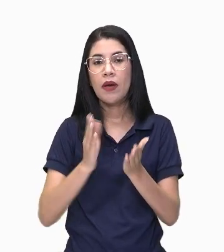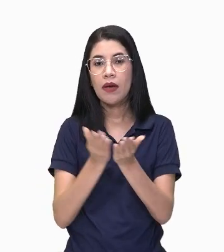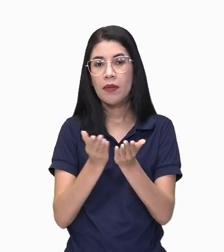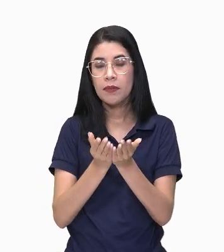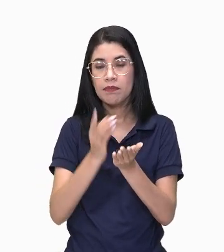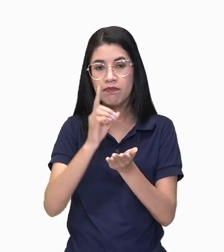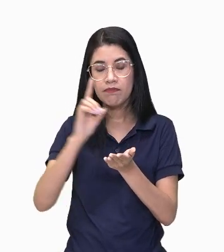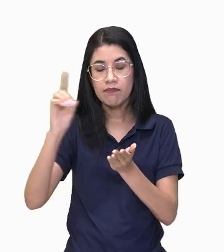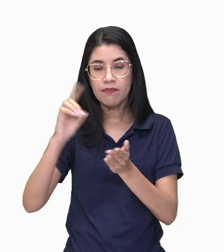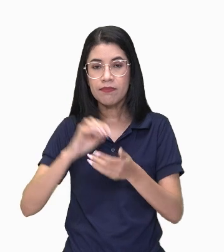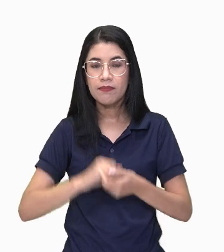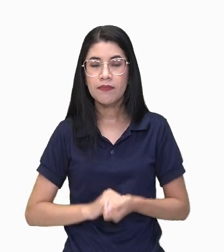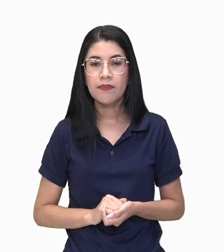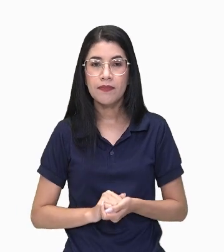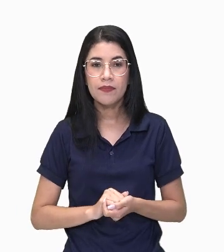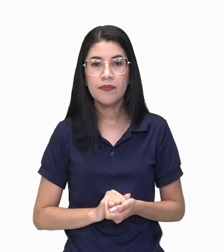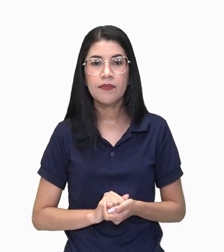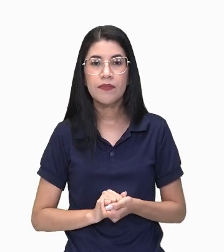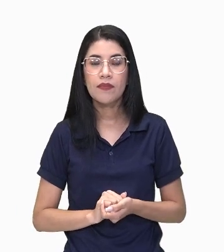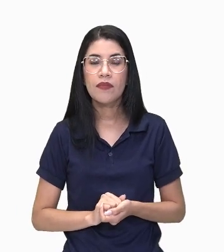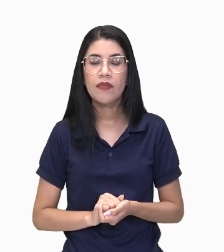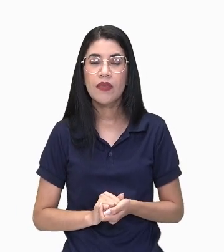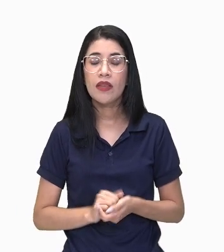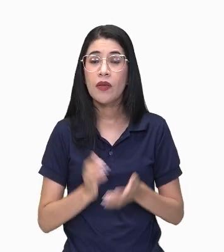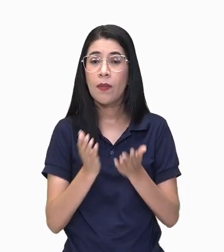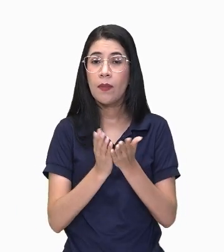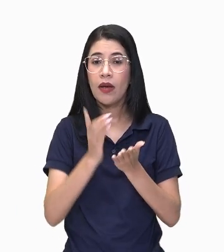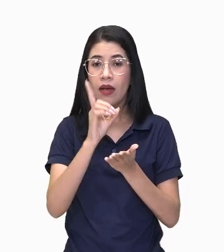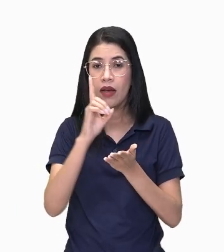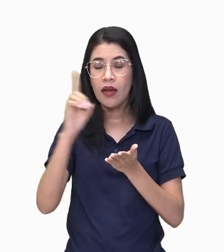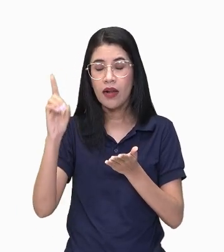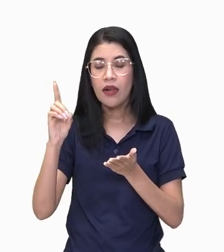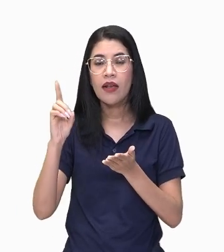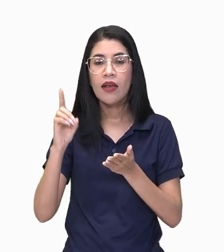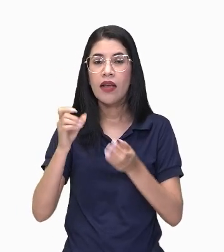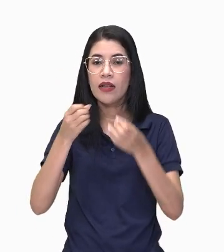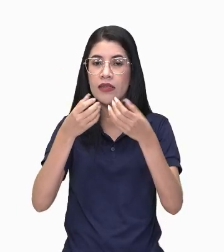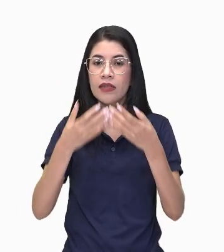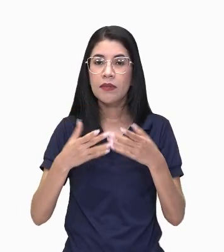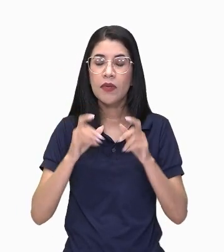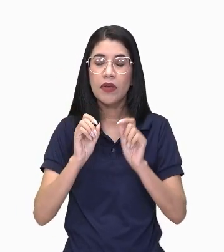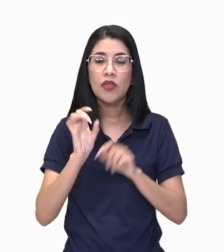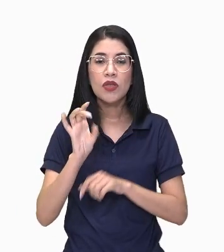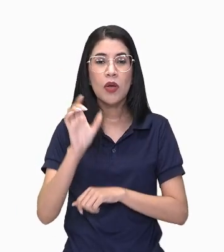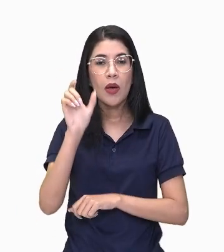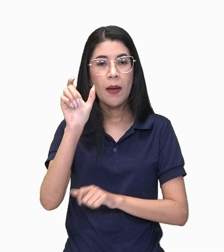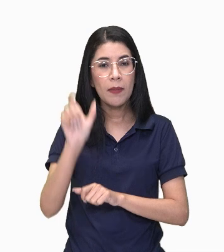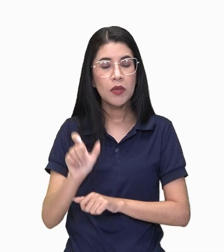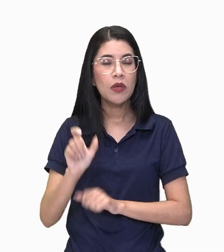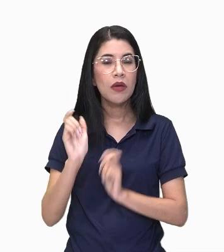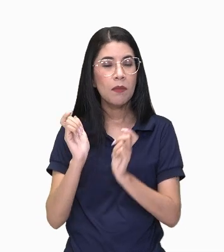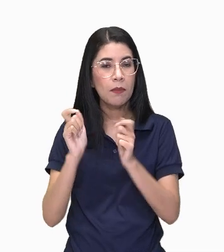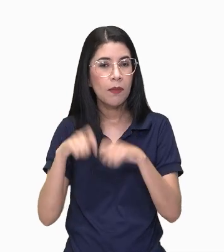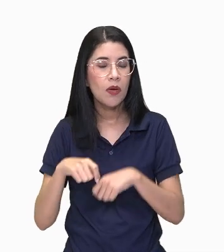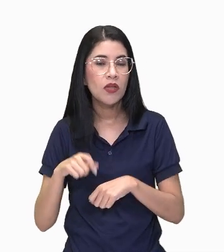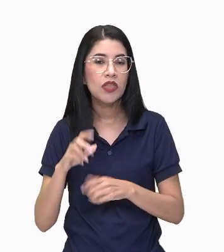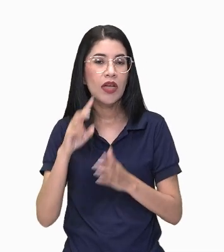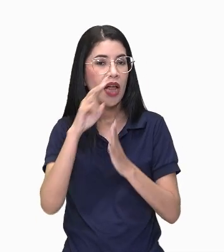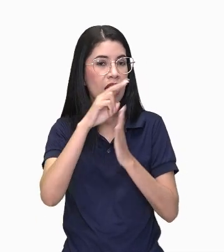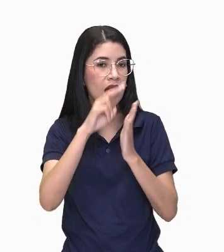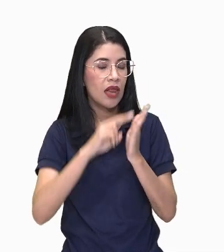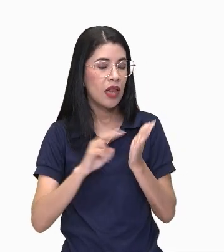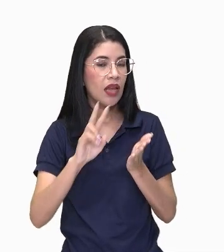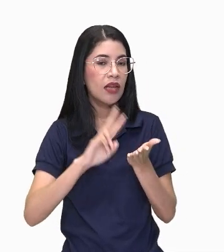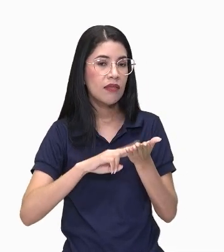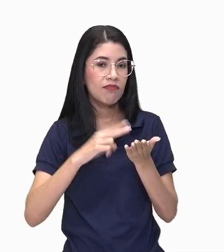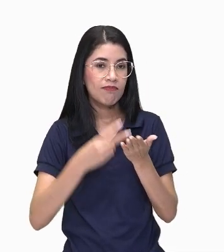Em relação às escrituras sagradas, a própria Bíblia, só quem tinha ali a autoridade de ler e interpretar